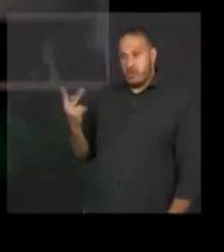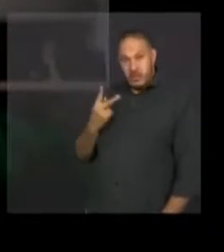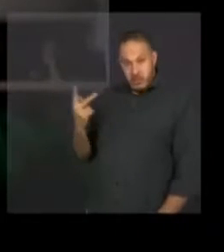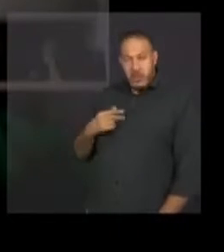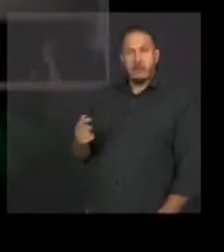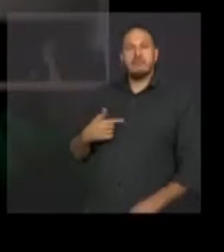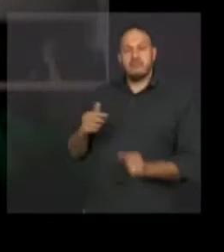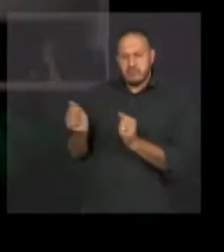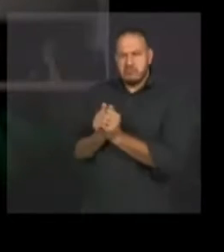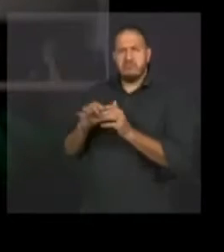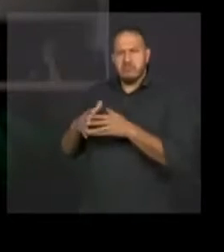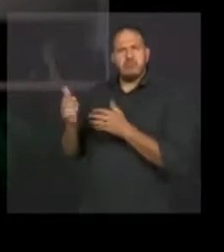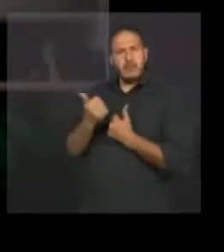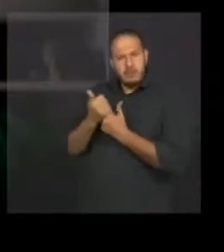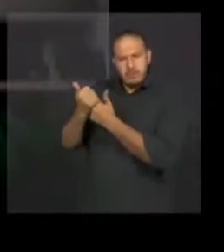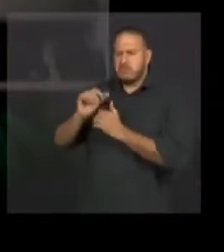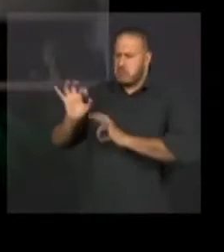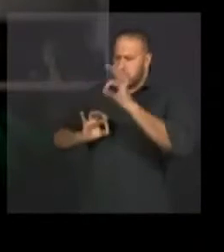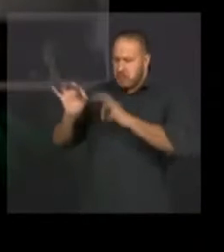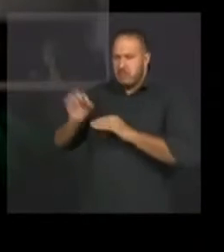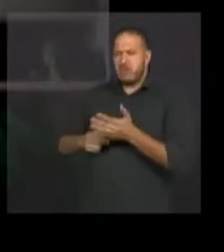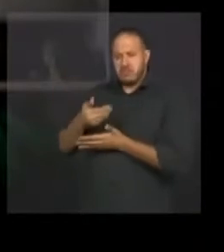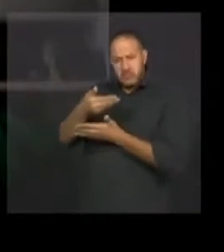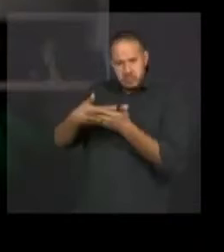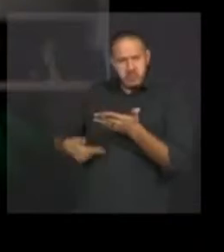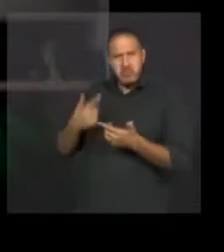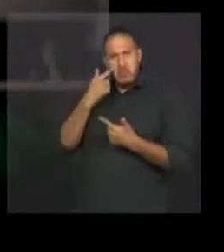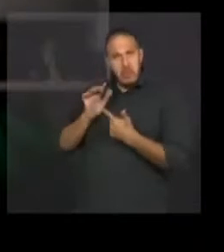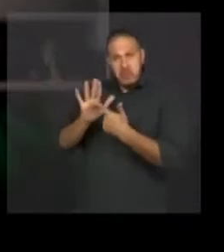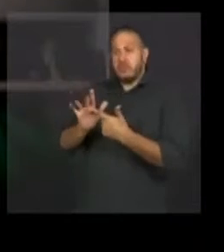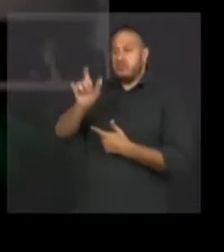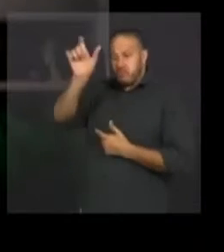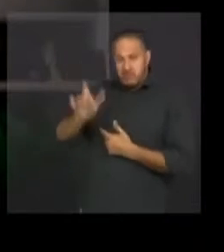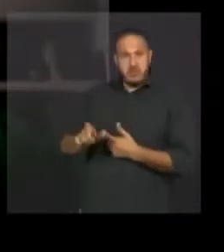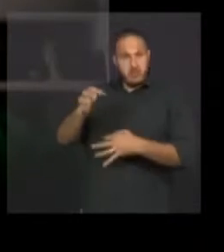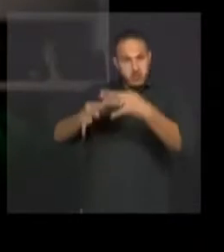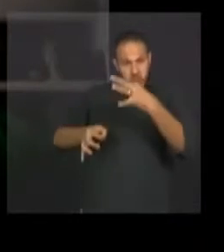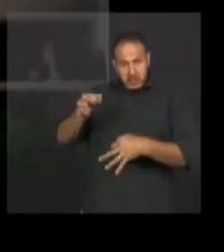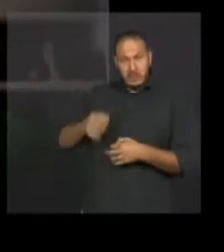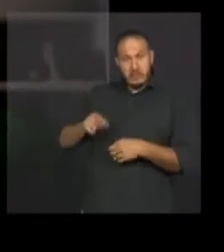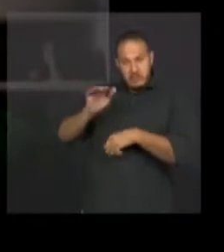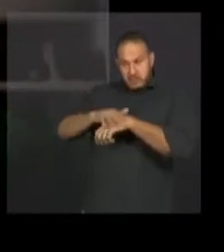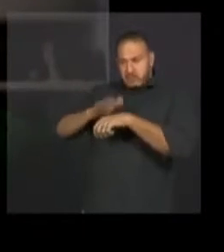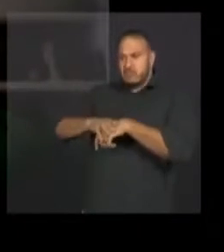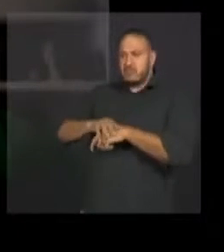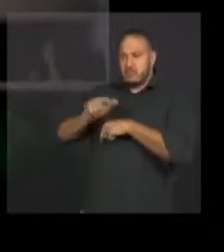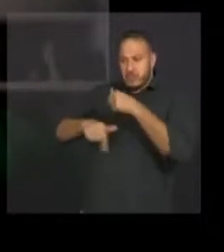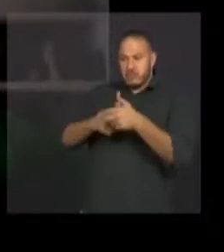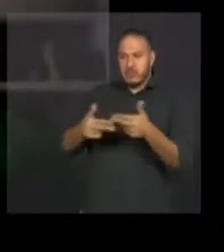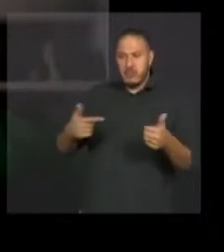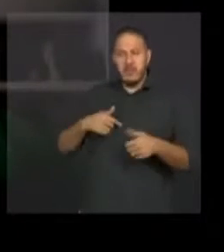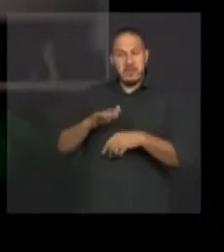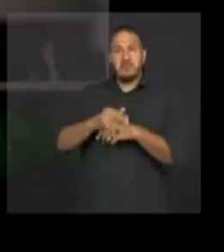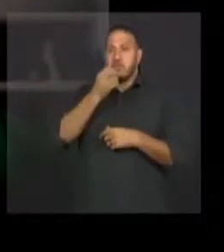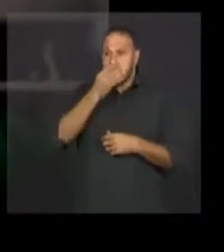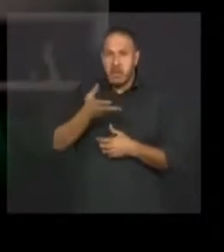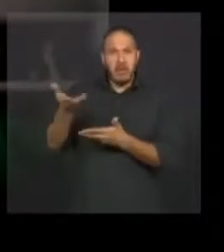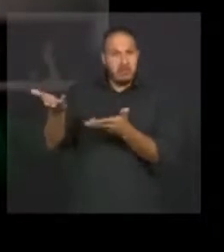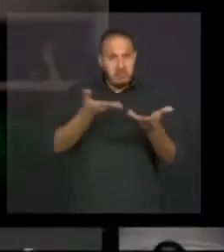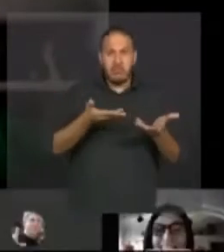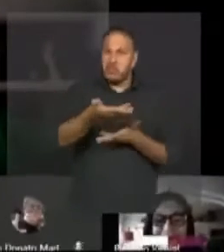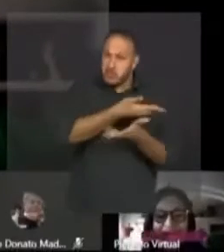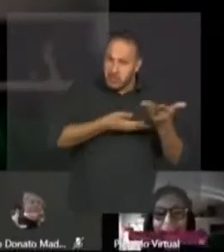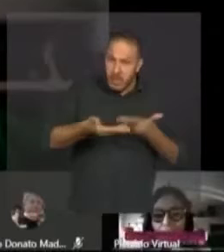assessoria do vereador, um ótimo documento, mostrando, né, para a juíza que esse recurso será muito bem